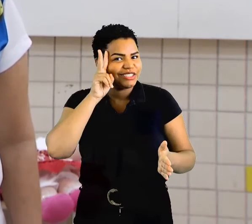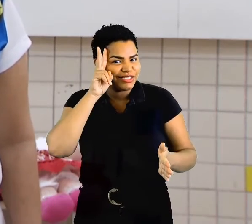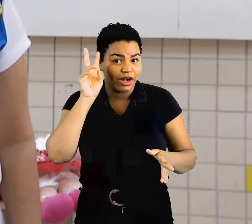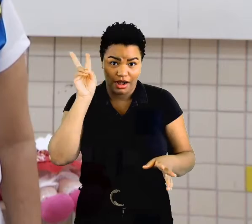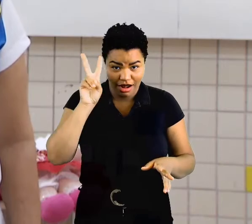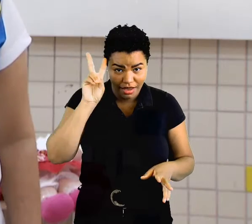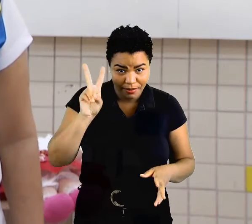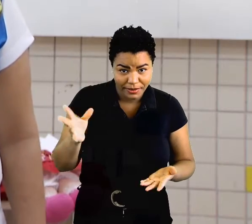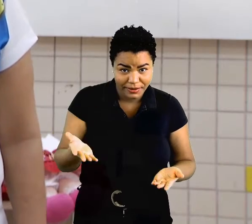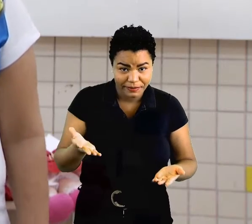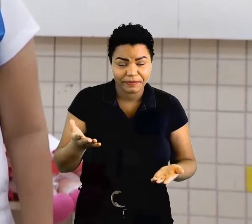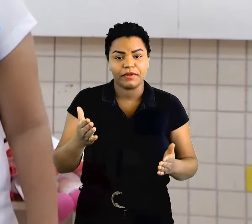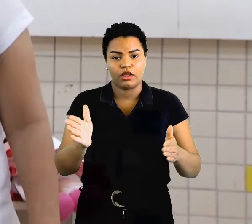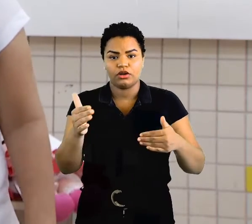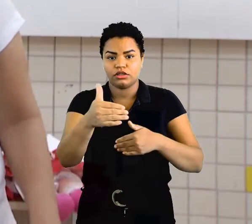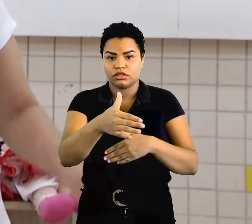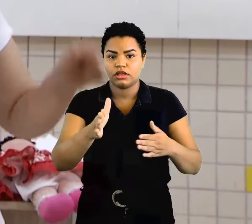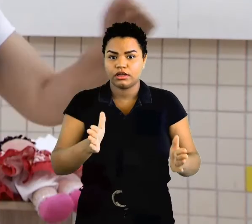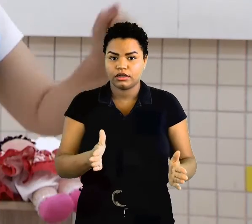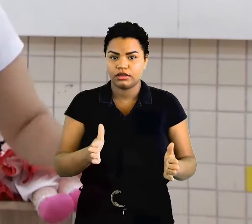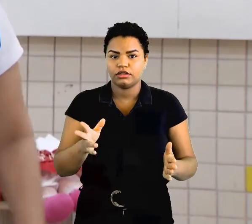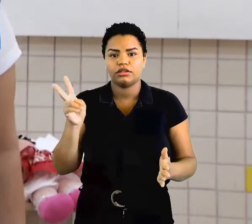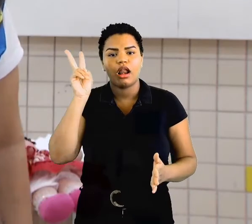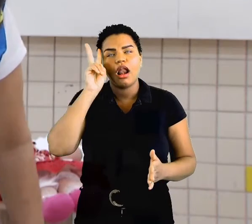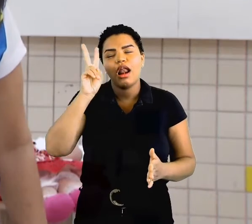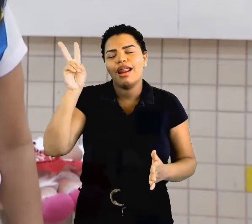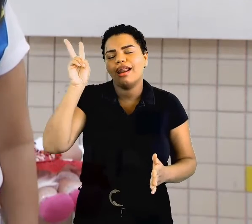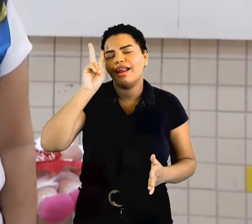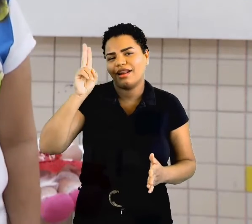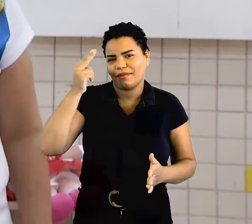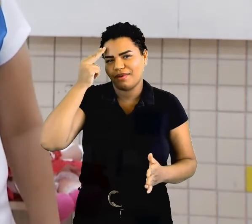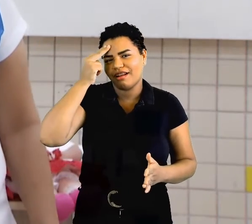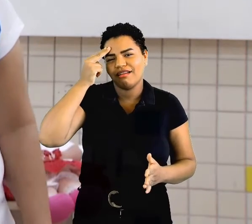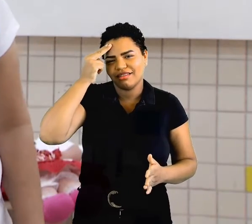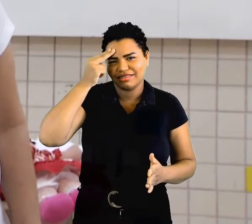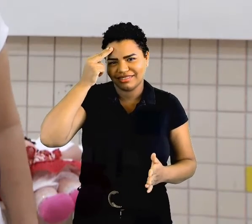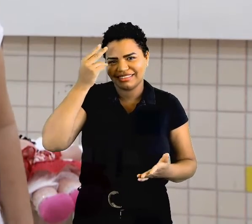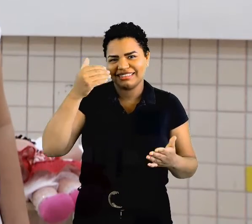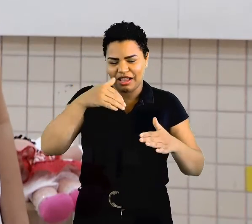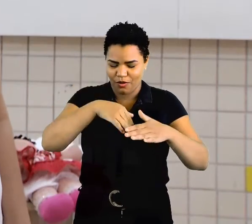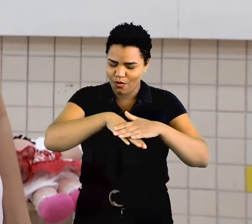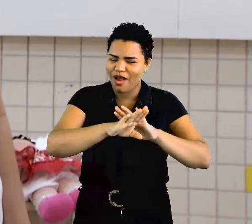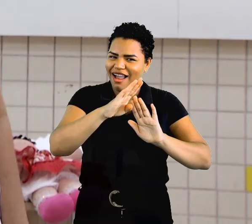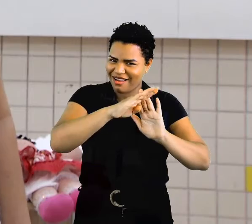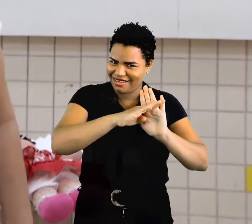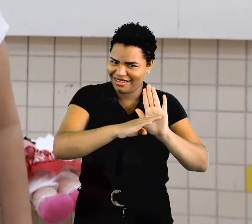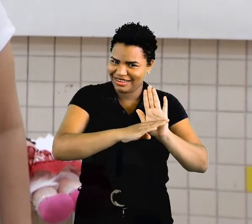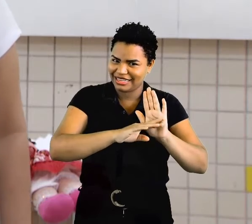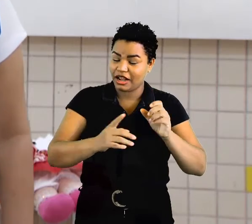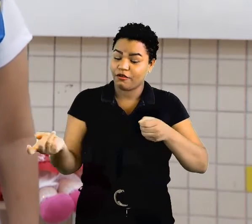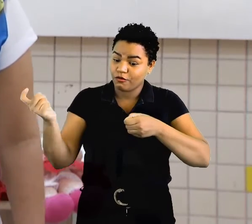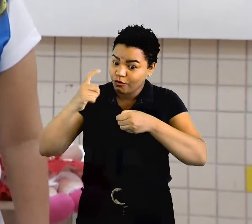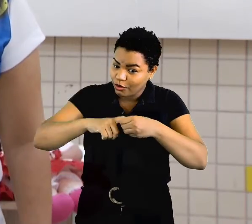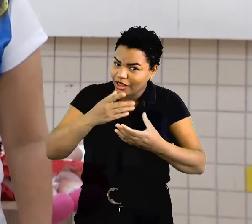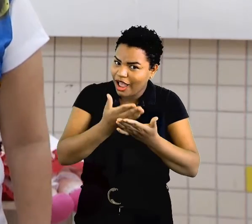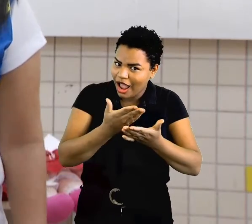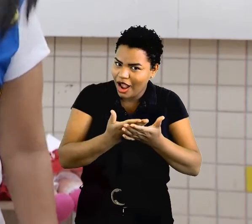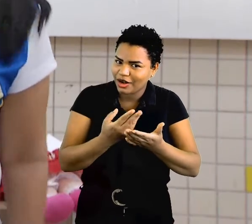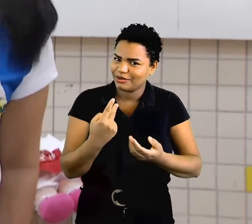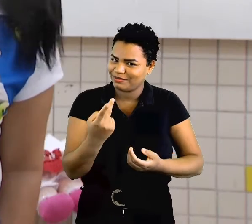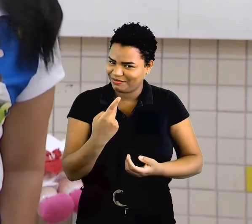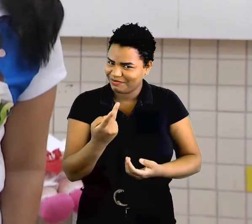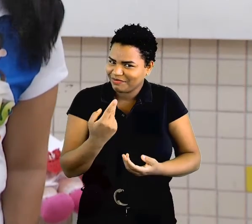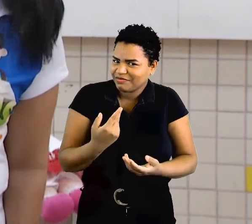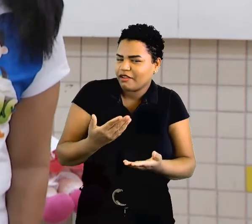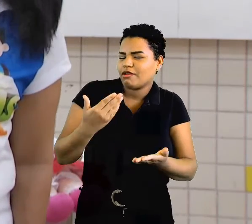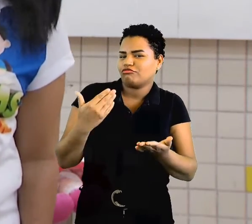nossa caixinha das nossas lembranças. Guarda essa receita lá, quando voltarmos nós vamos discutir. E aí? E qual